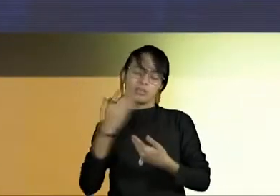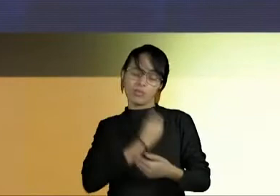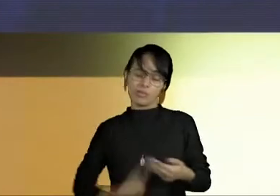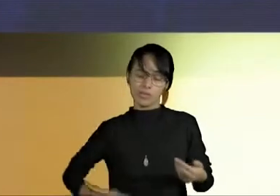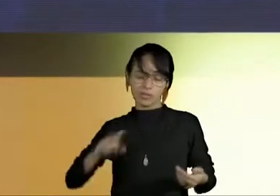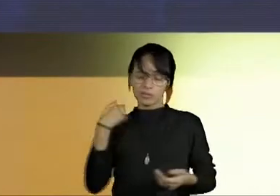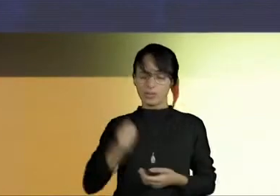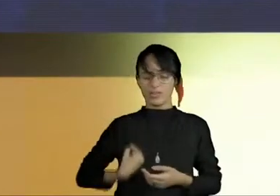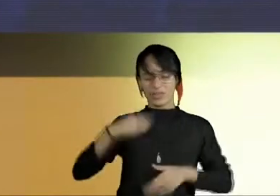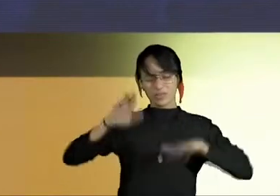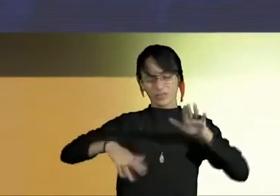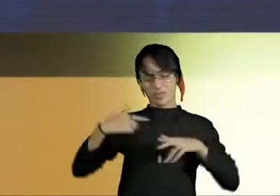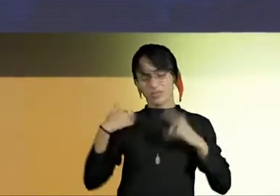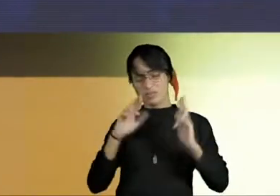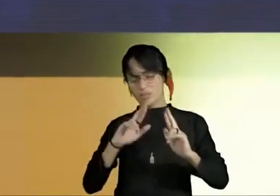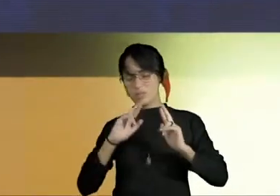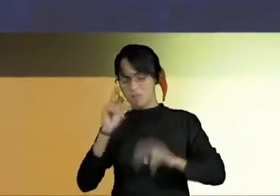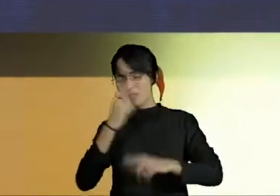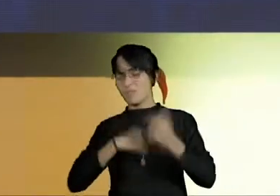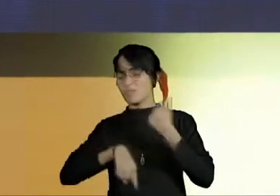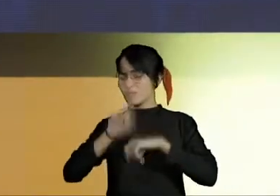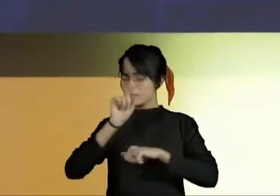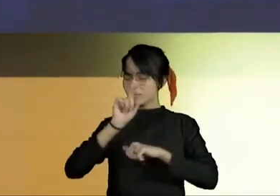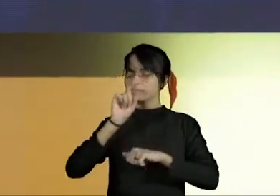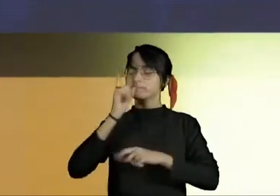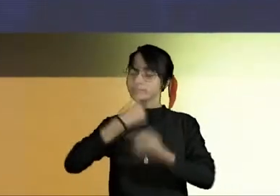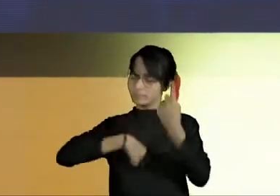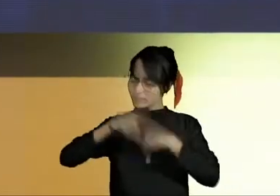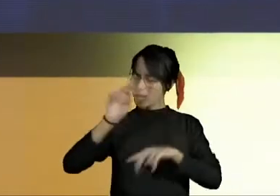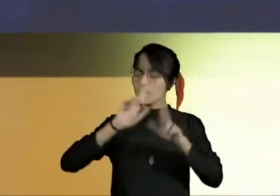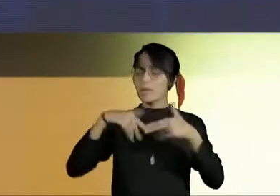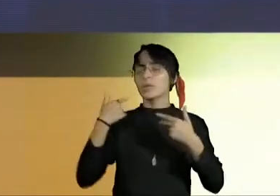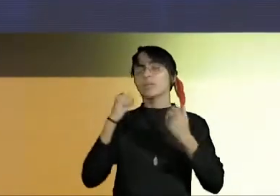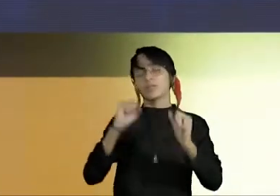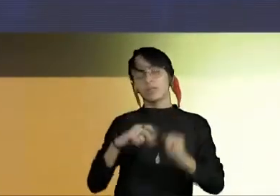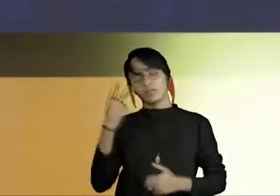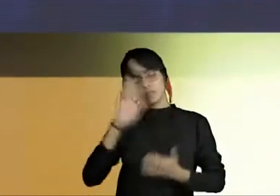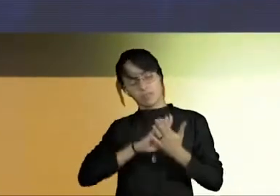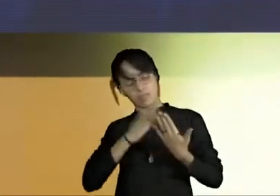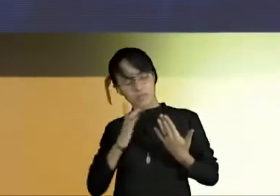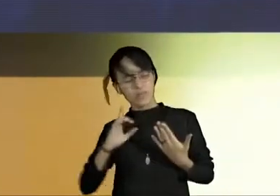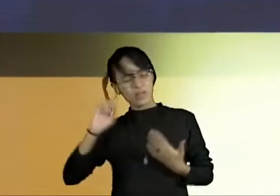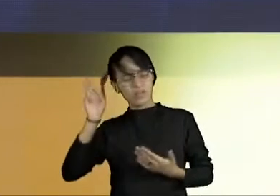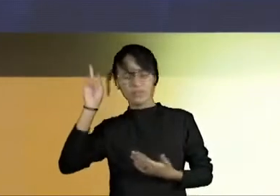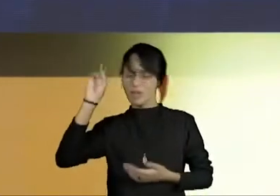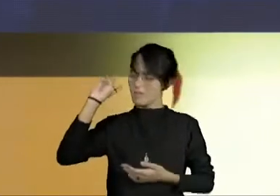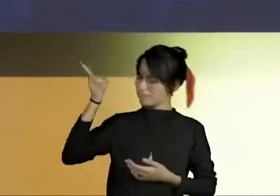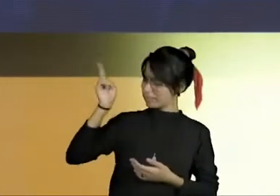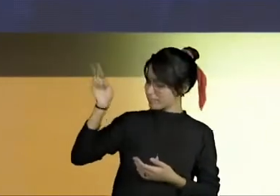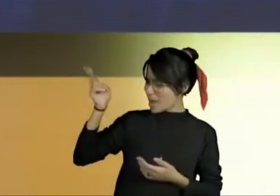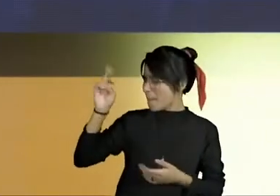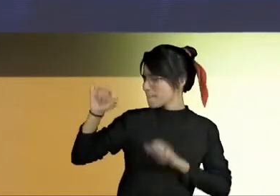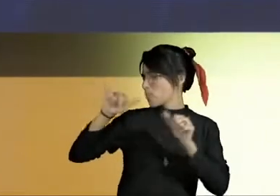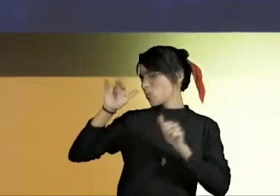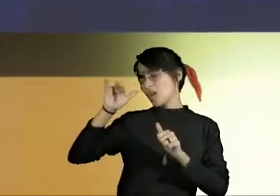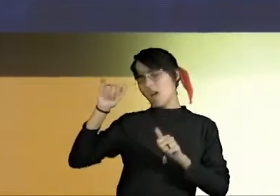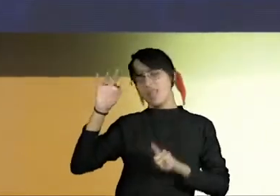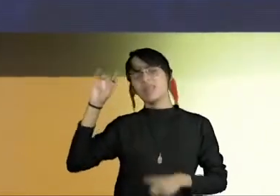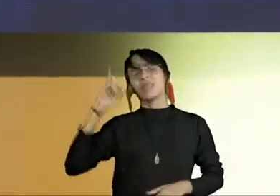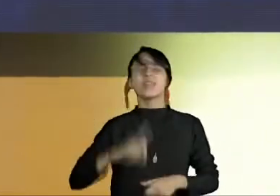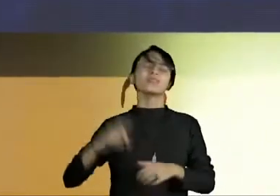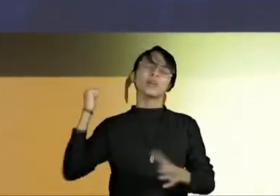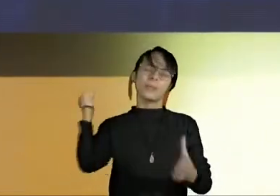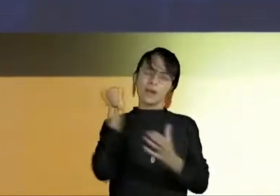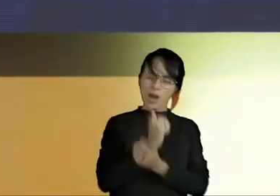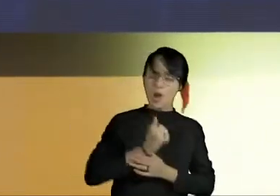vezes a nossa esperança já não foi renovada pelo poder da tua palavra? Tu és o mesmo e não mudaste, o Deus de Abraão, o Deus